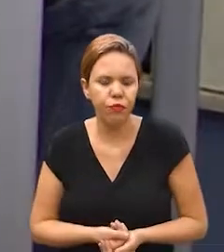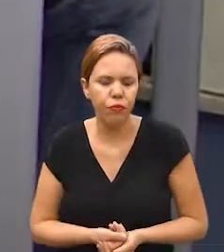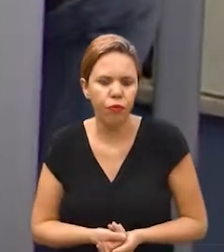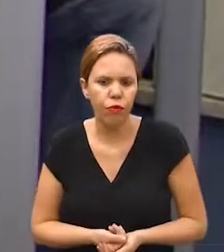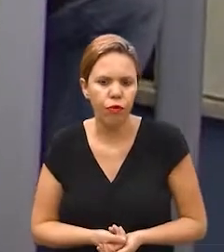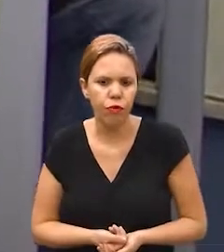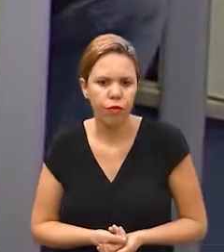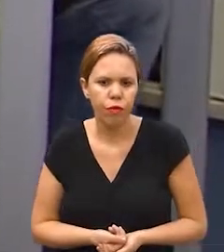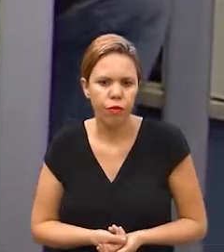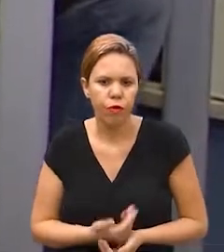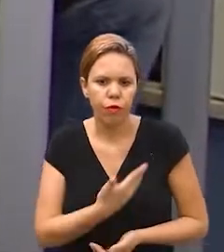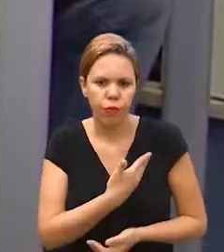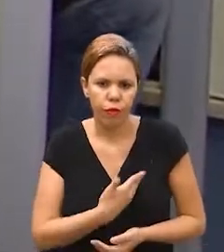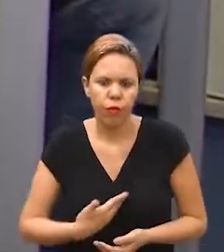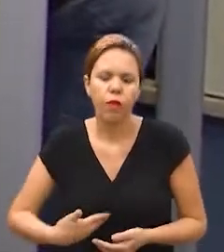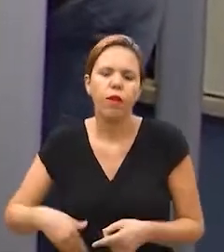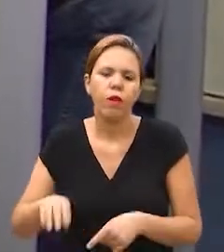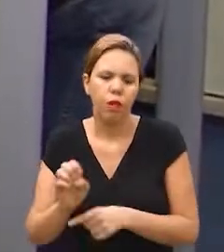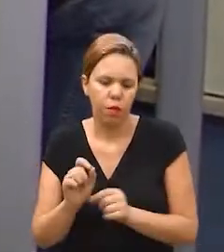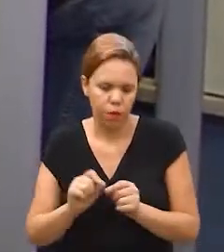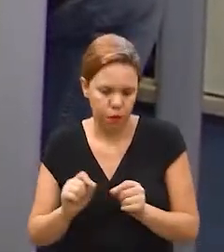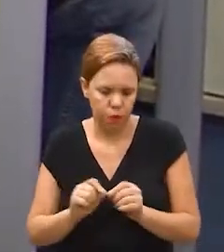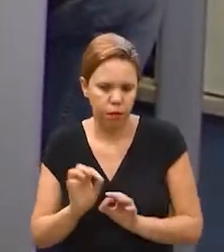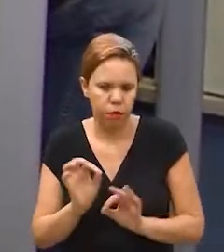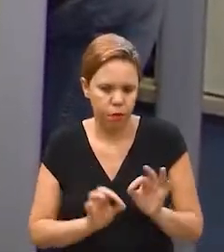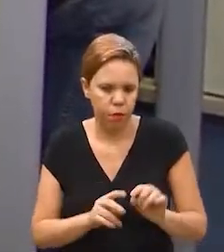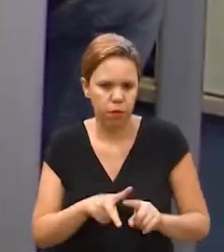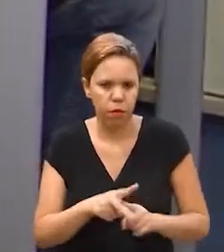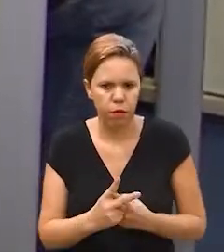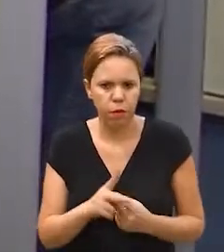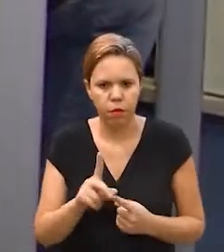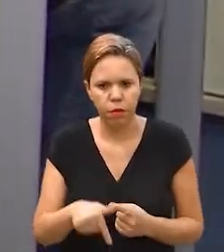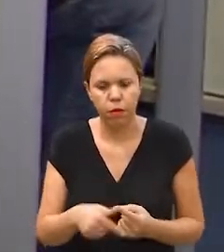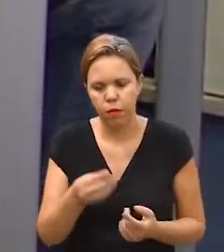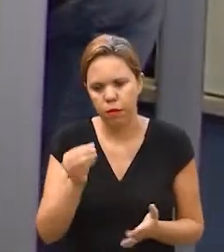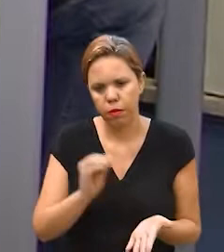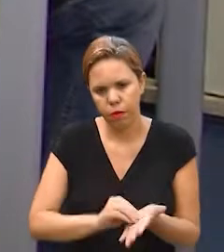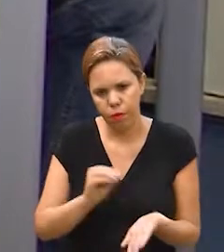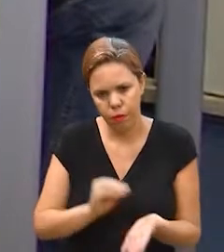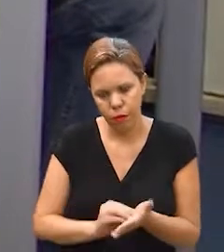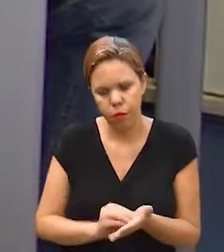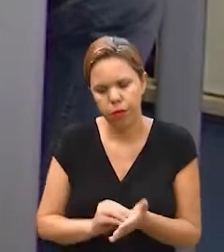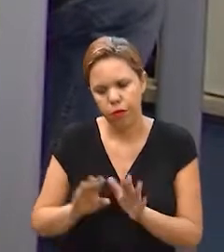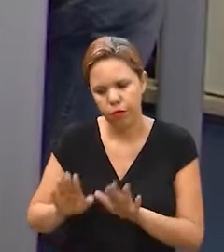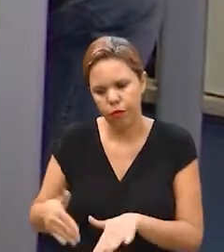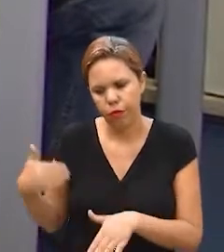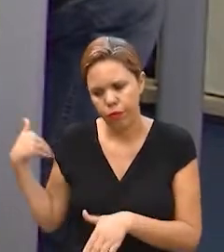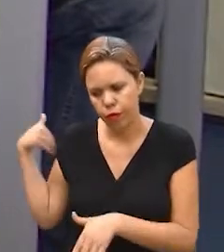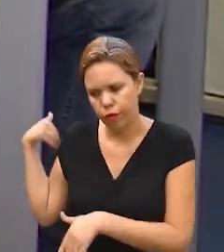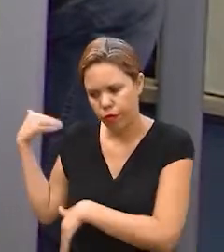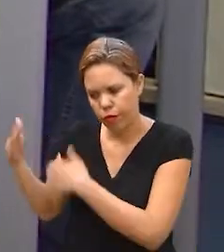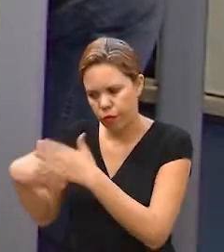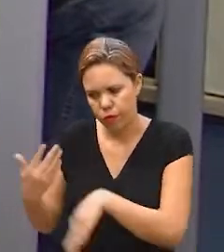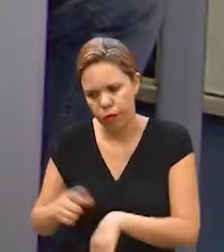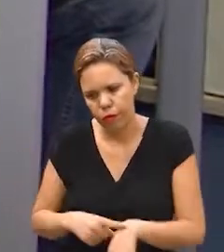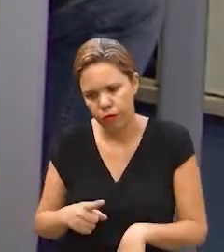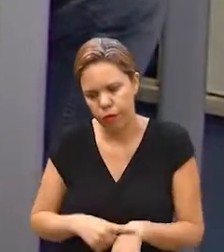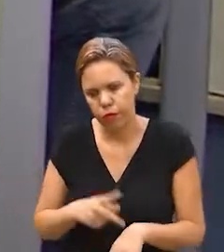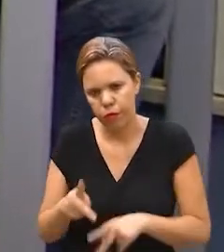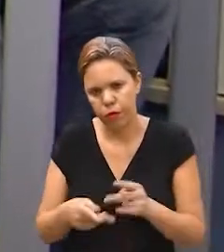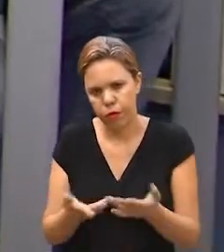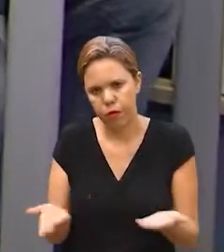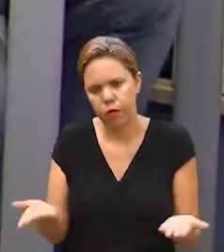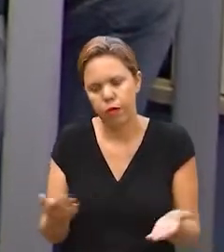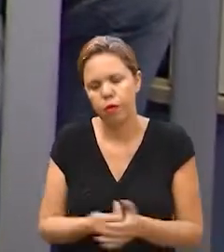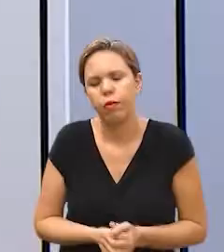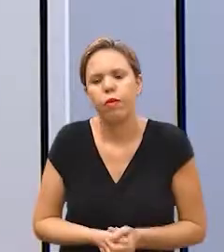Estado precisa corrigir essa negligência que ele teve num determinado momento com essas pessoas. Então por